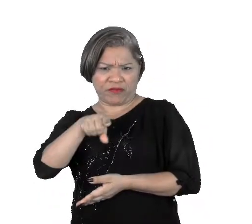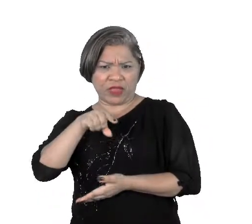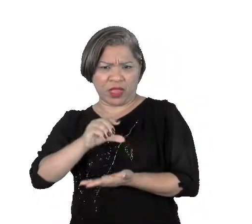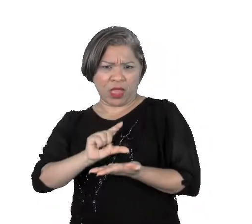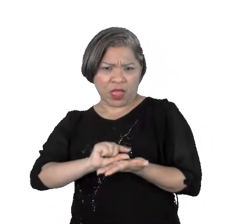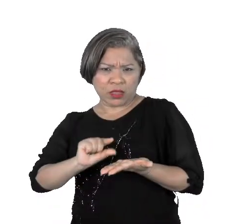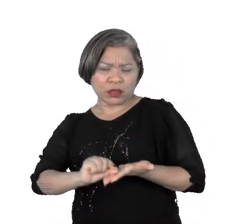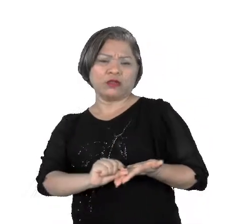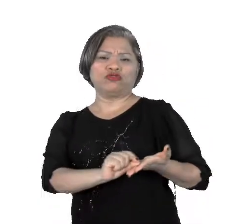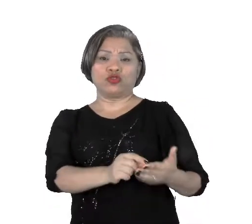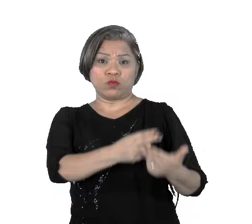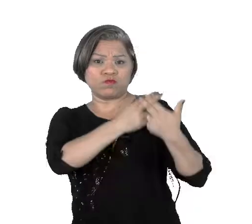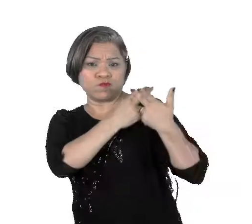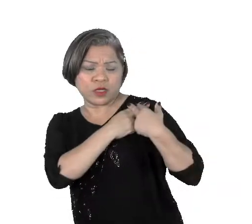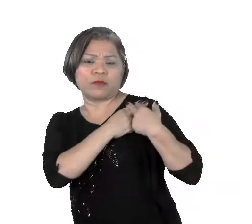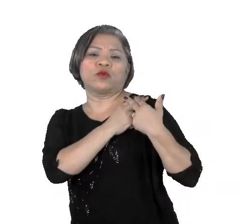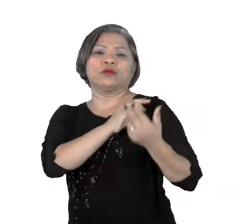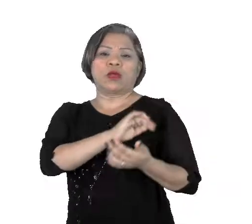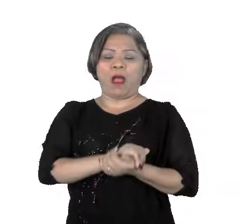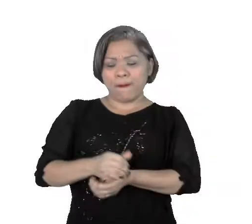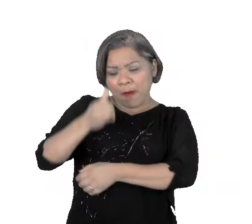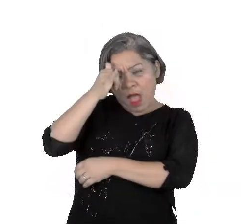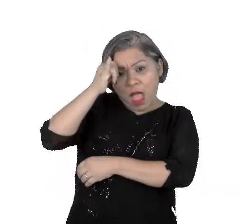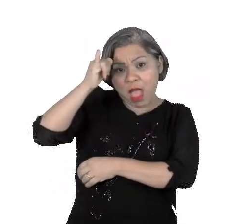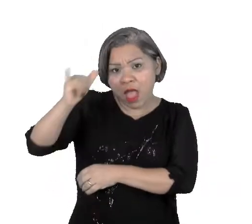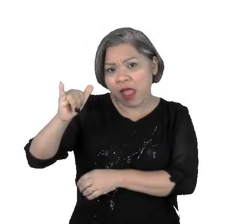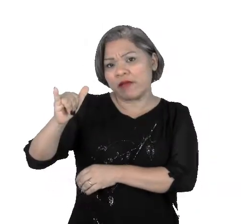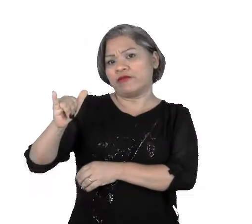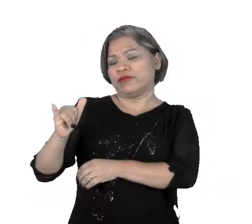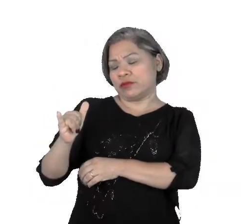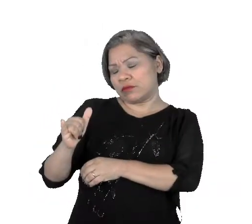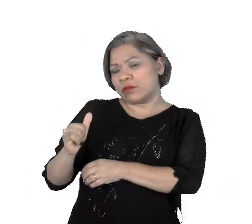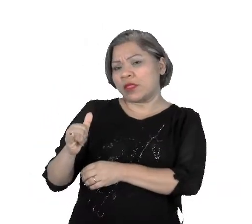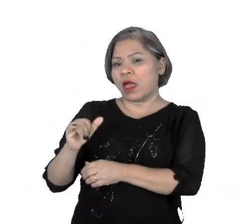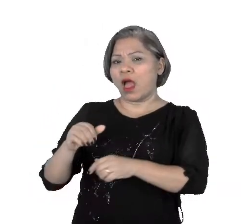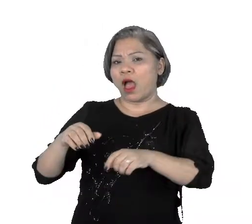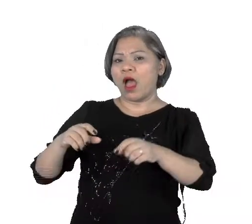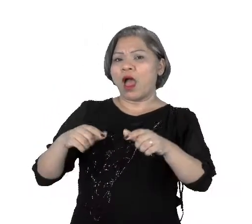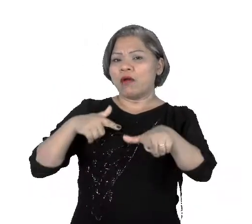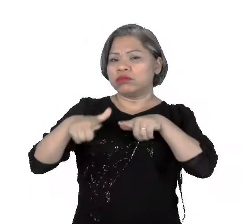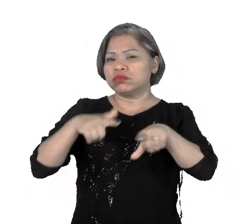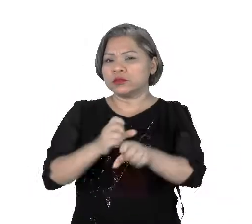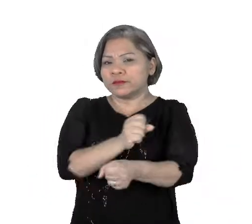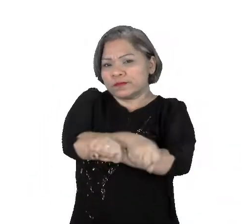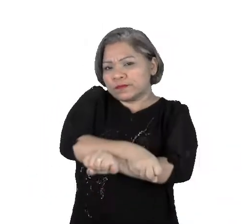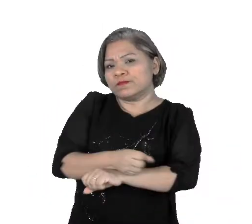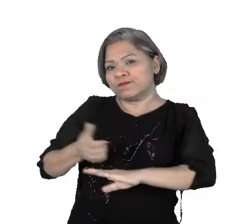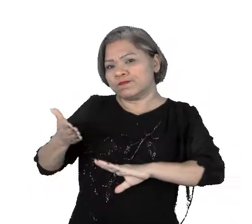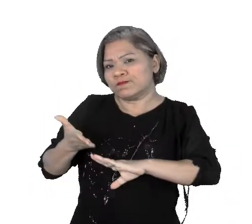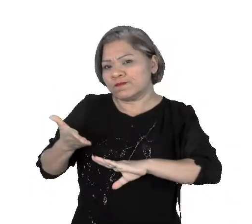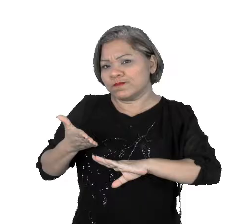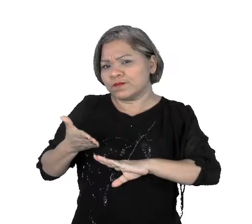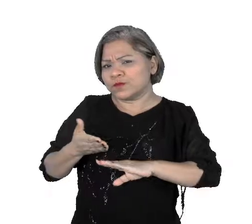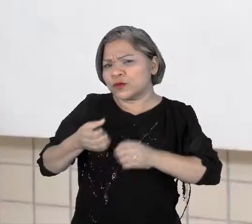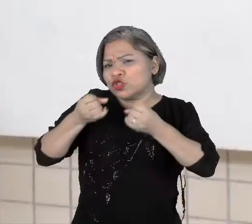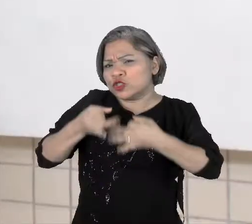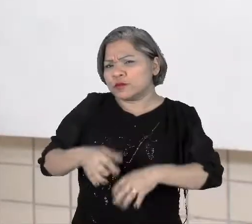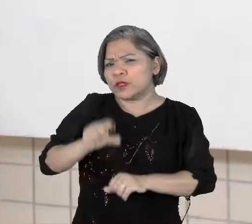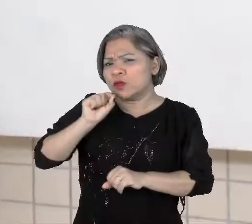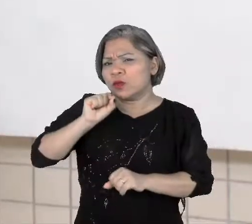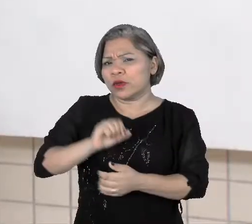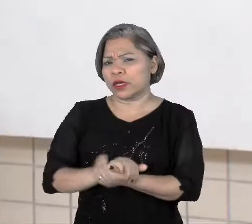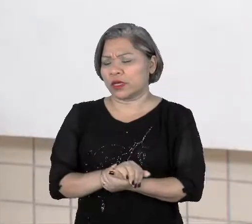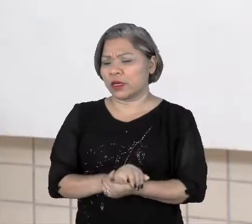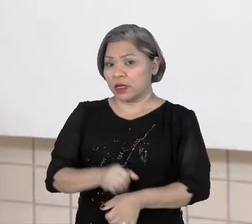tentar conter essa impunidade do trabalho escravo contemporâneo. O artigo 149 ele diz o seguinte: reduzir alguém